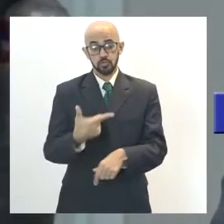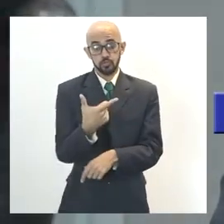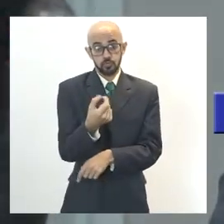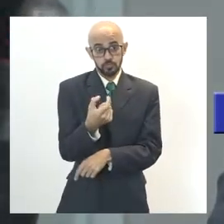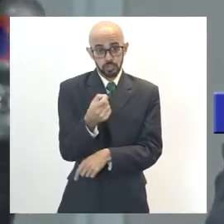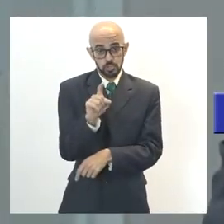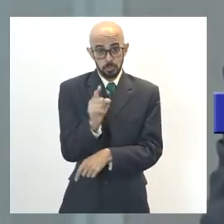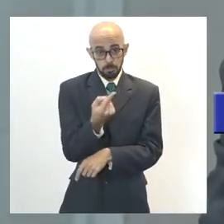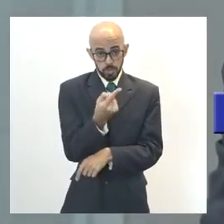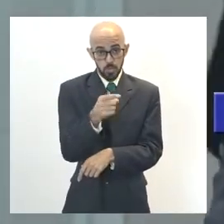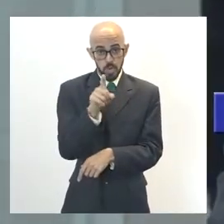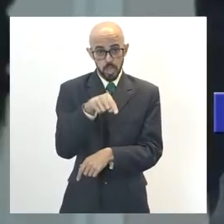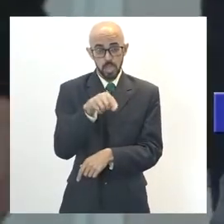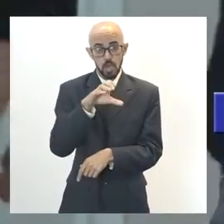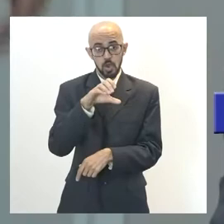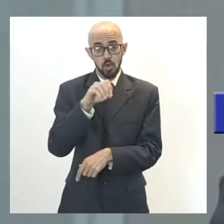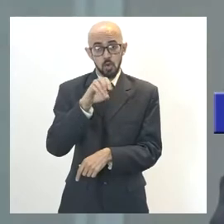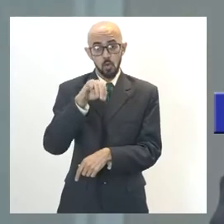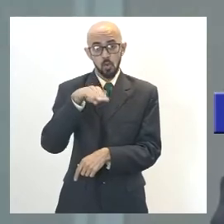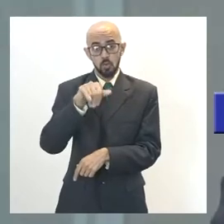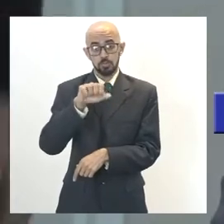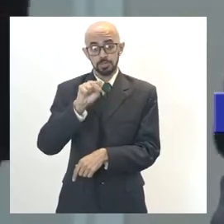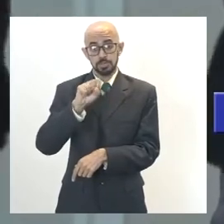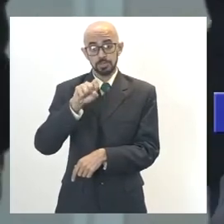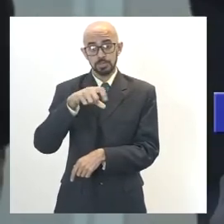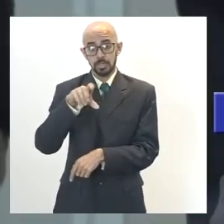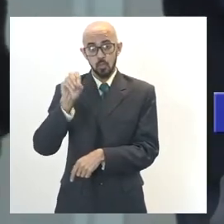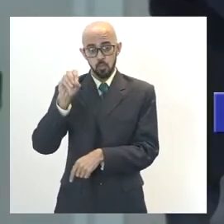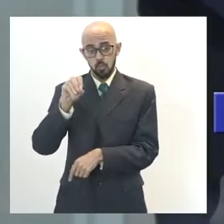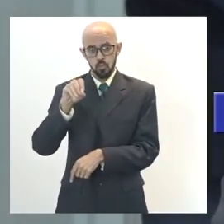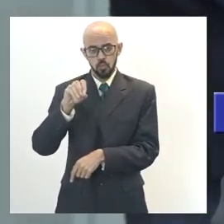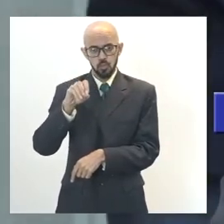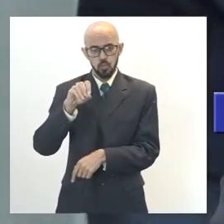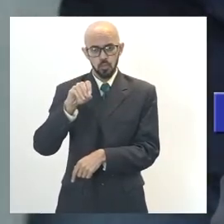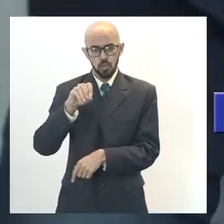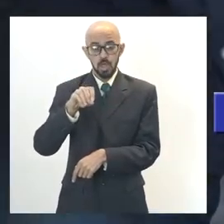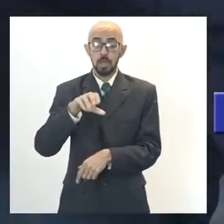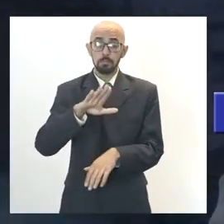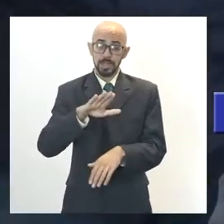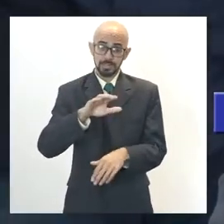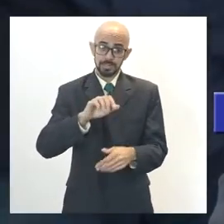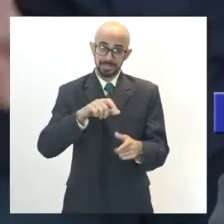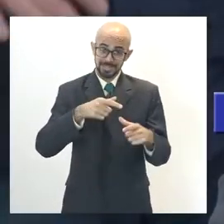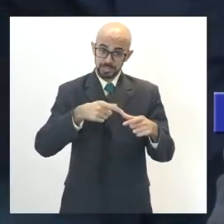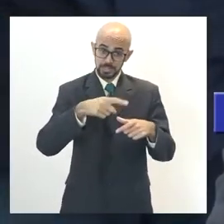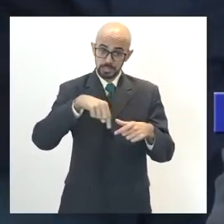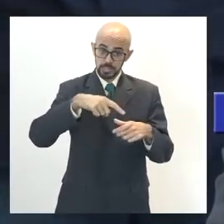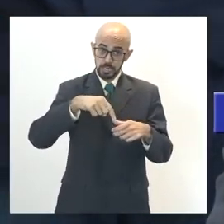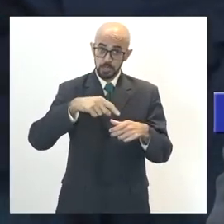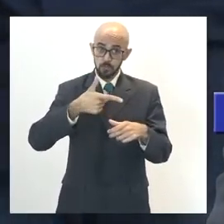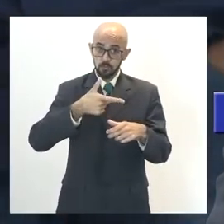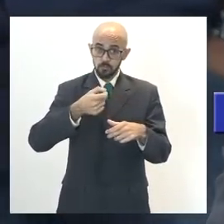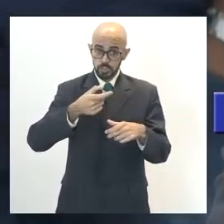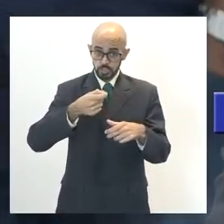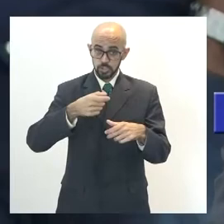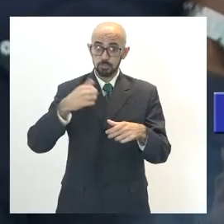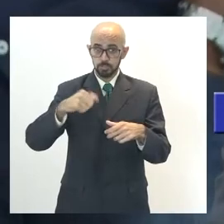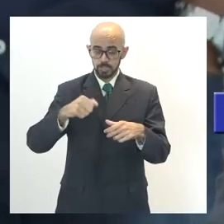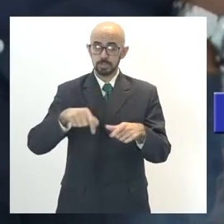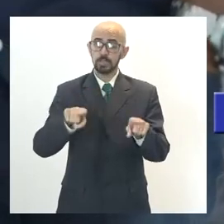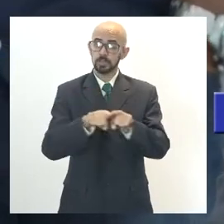cargos em comissão mas desses 20 mil cargos em comissão 14.000 devem ser ocupados por